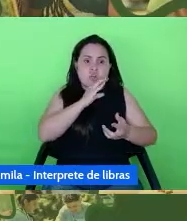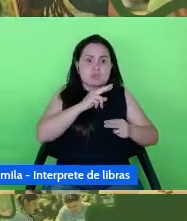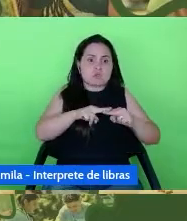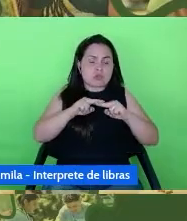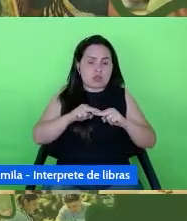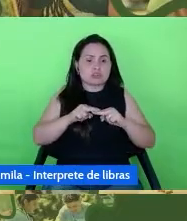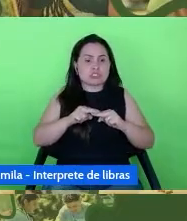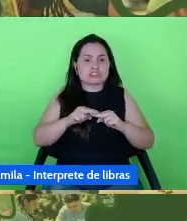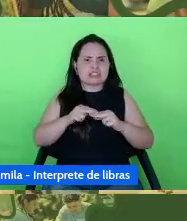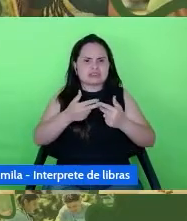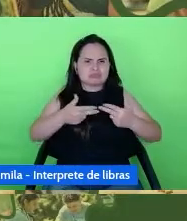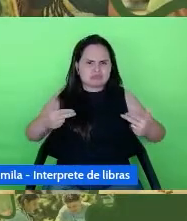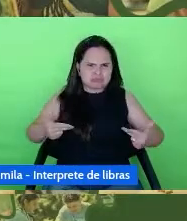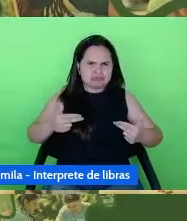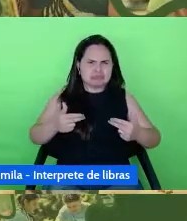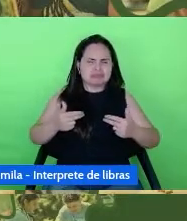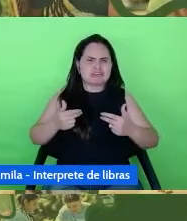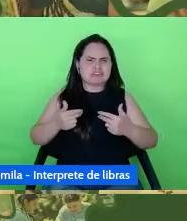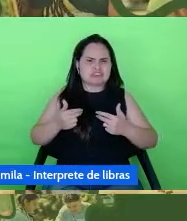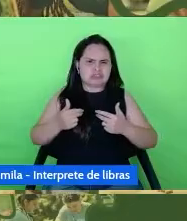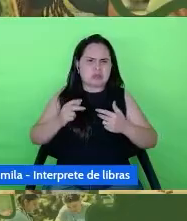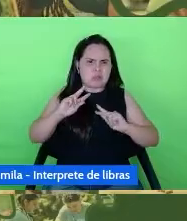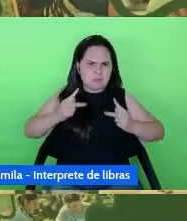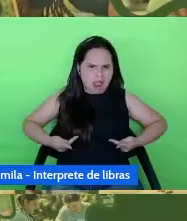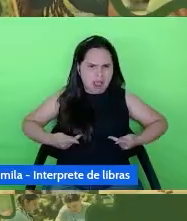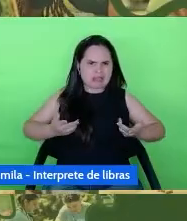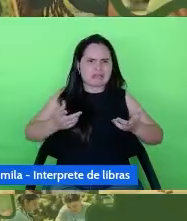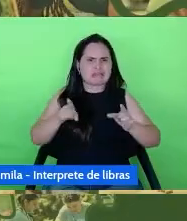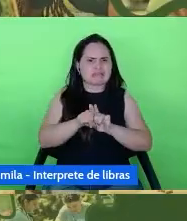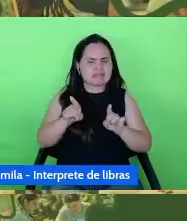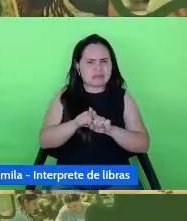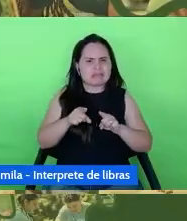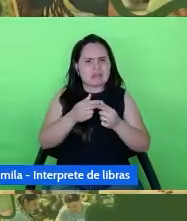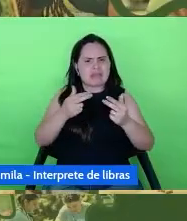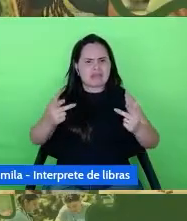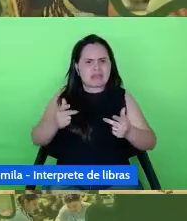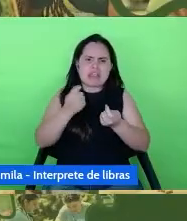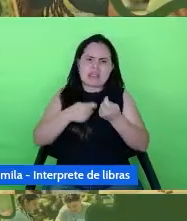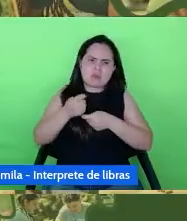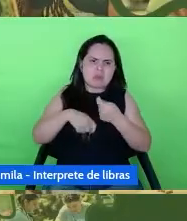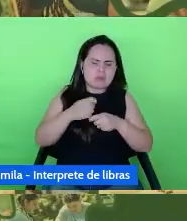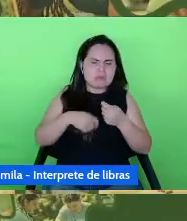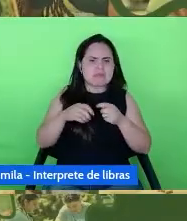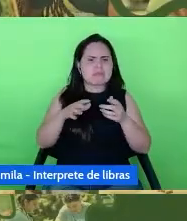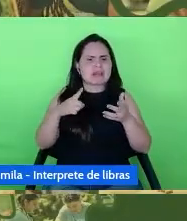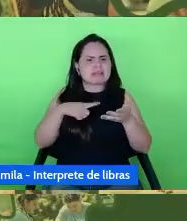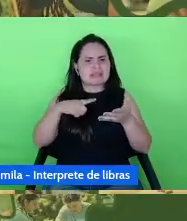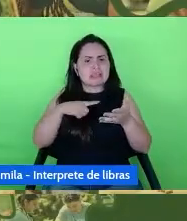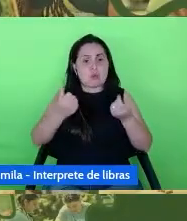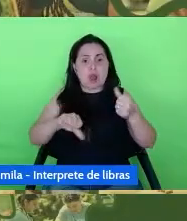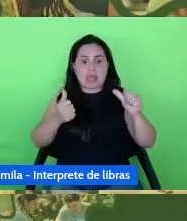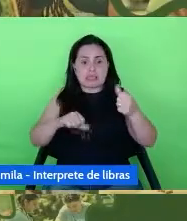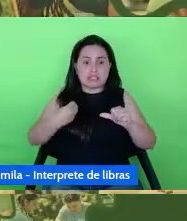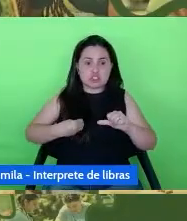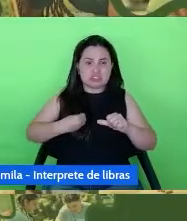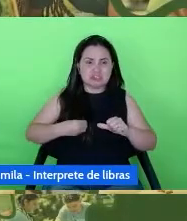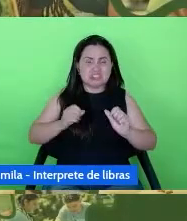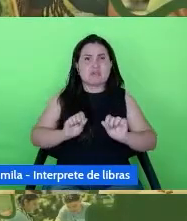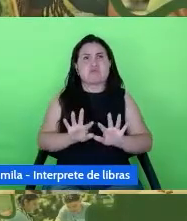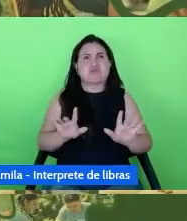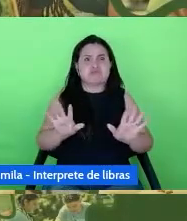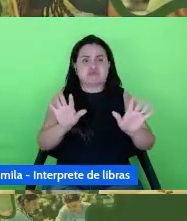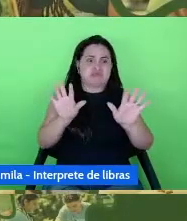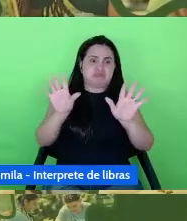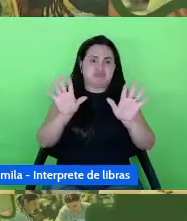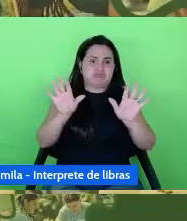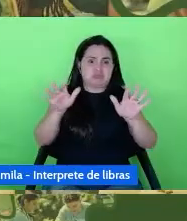pela forma de industrialização, por uma forma de dinâmica econômica que, para gerar qualidade de vida, polui e degrada,